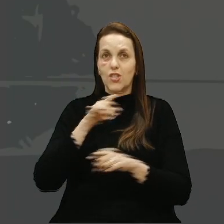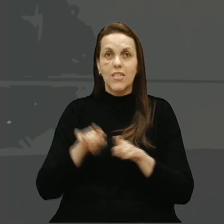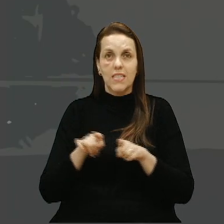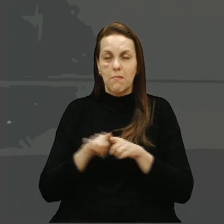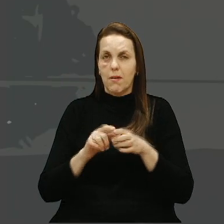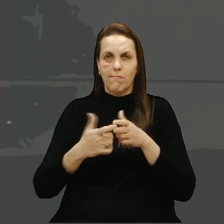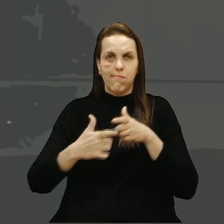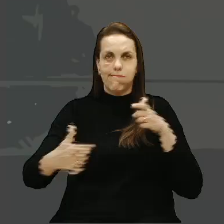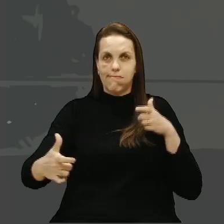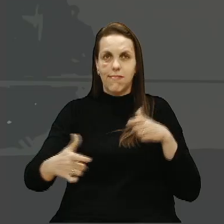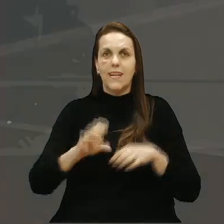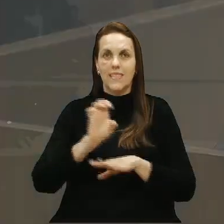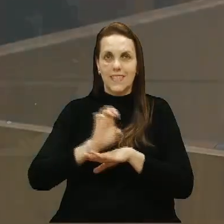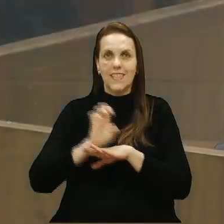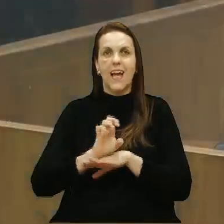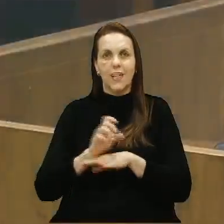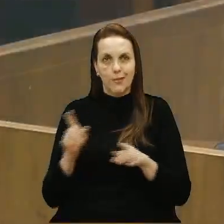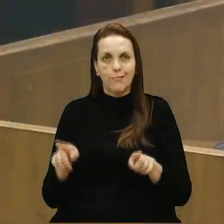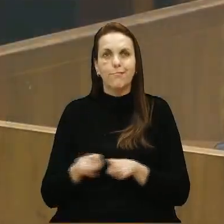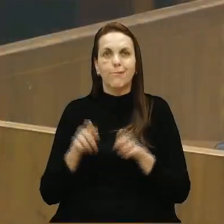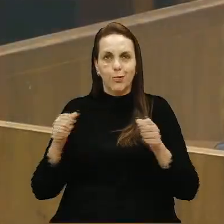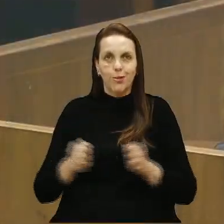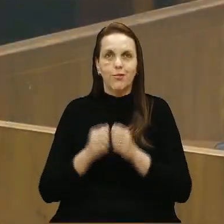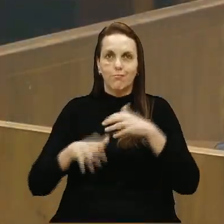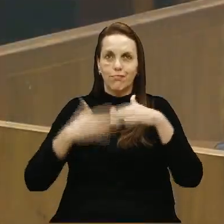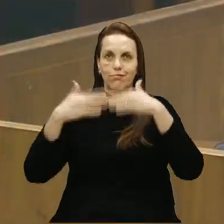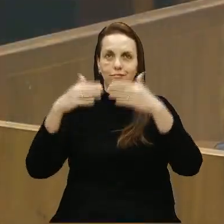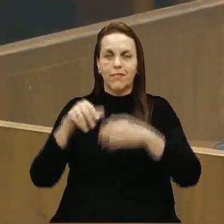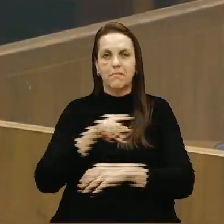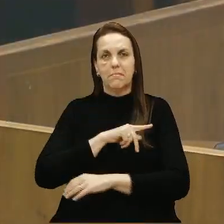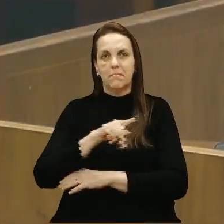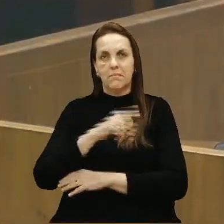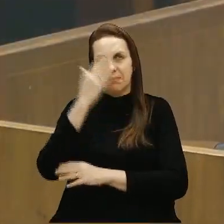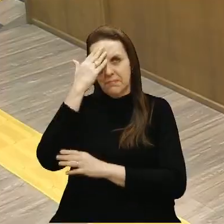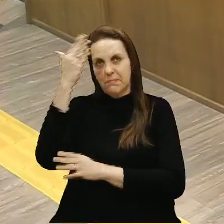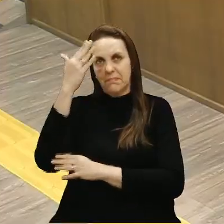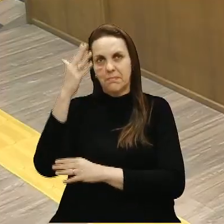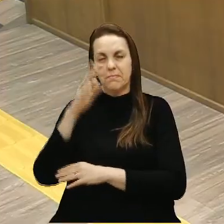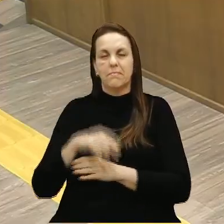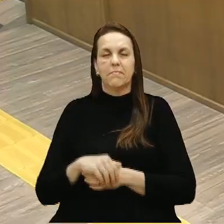estado crescendo. Seria isso, senhor presidente. Obrigada pelo espaço do grande expediente. Andressa Marques, com a